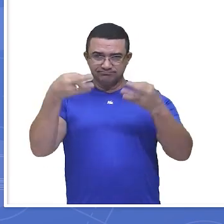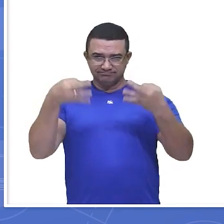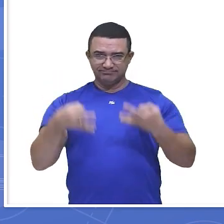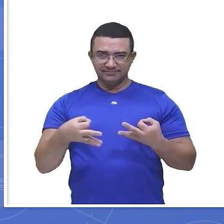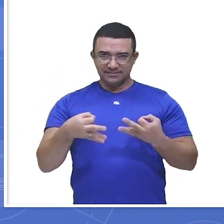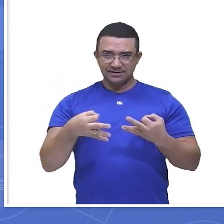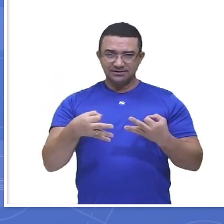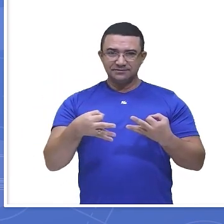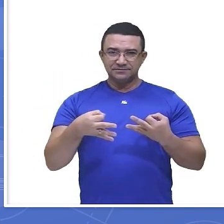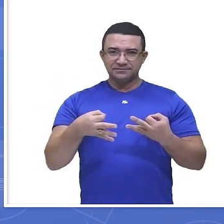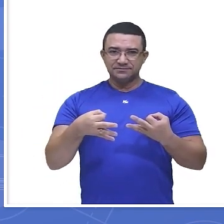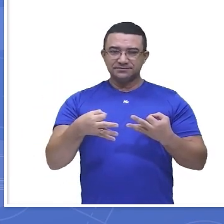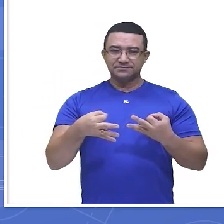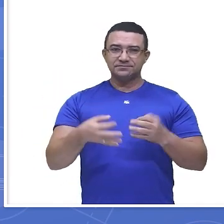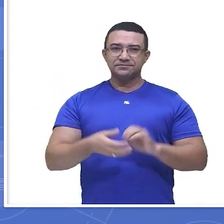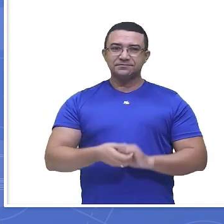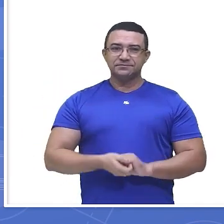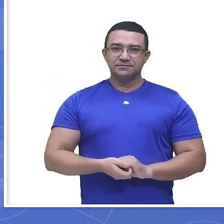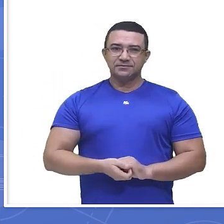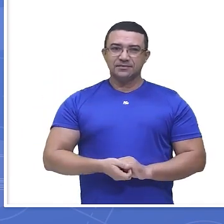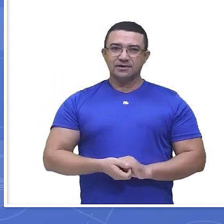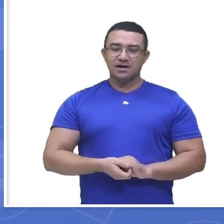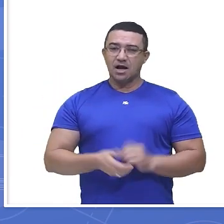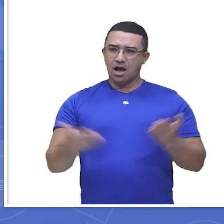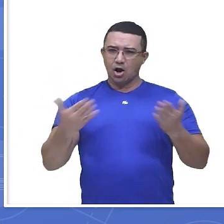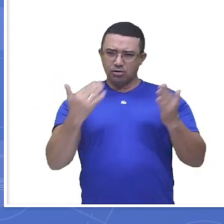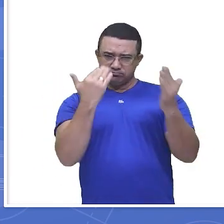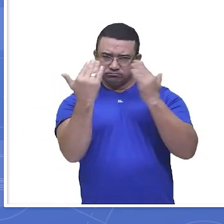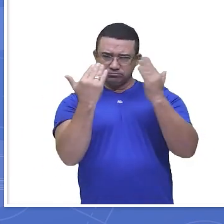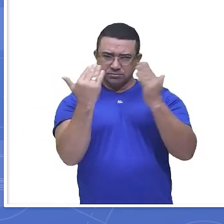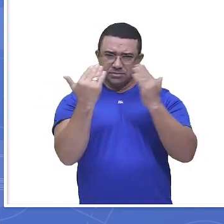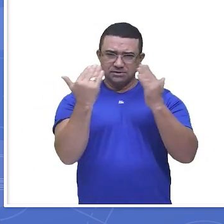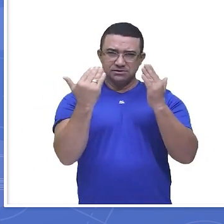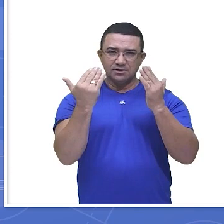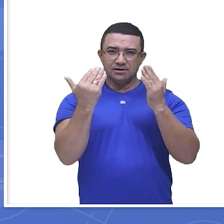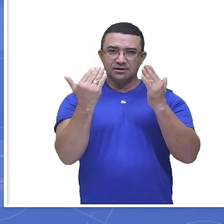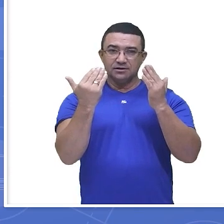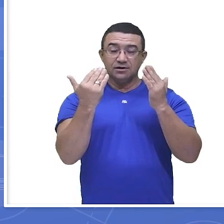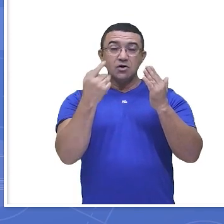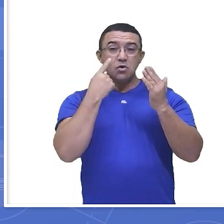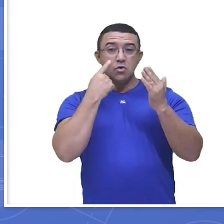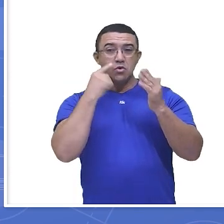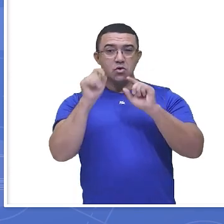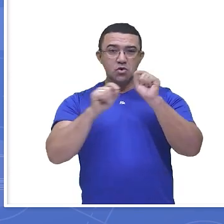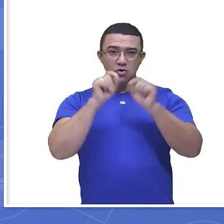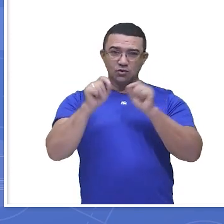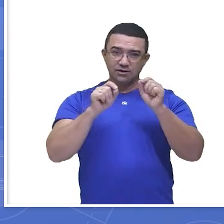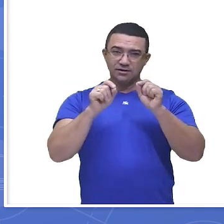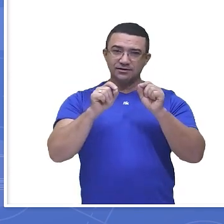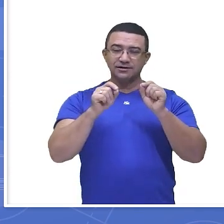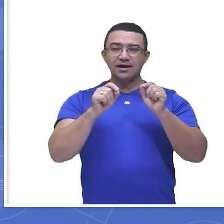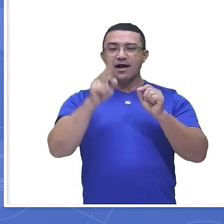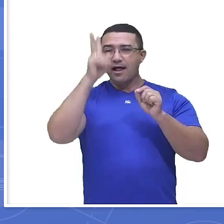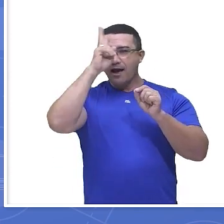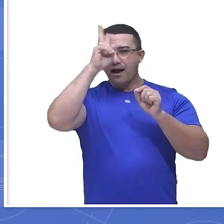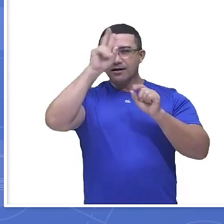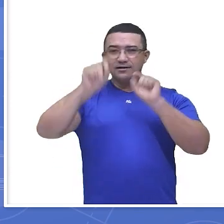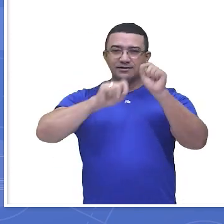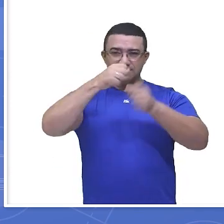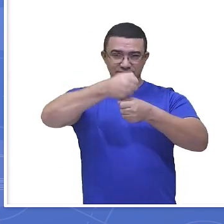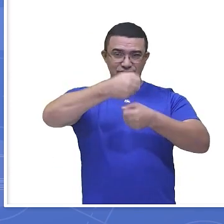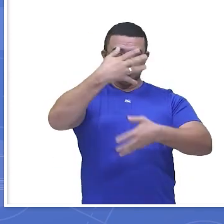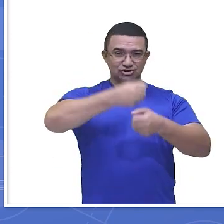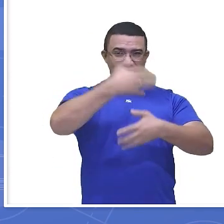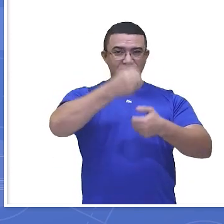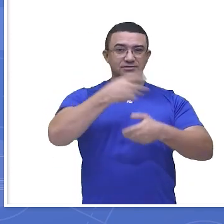questão fica, oferece suas respostas, vamos analisar aqui, aliás, vamos fazer uma viagem aqui no chat, né?